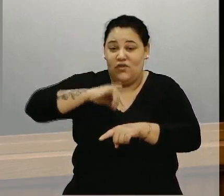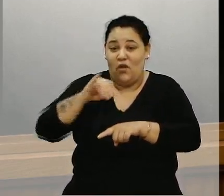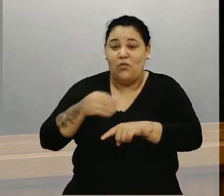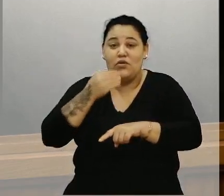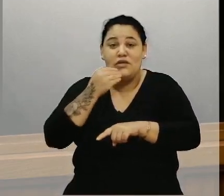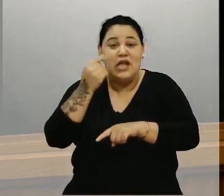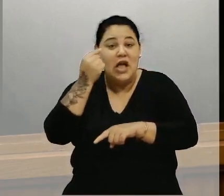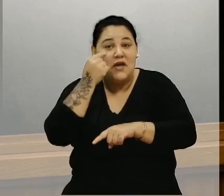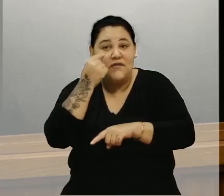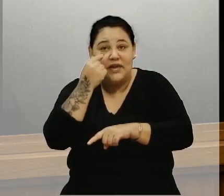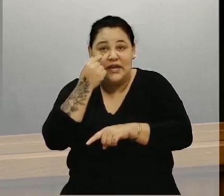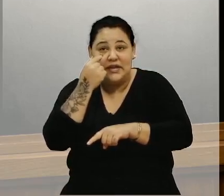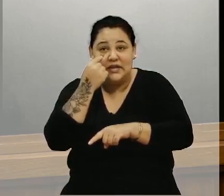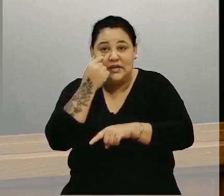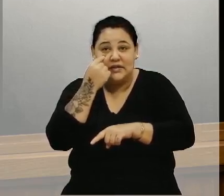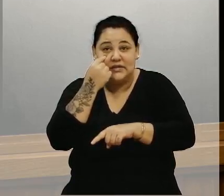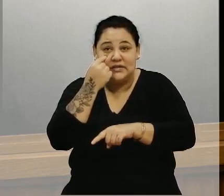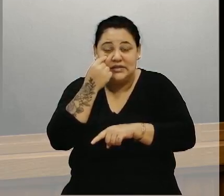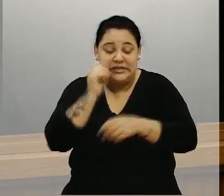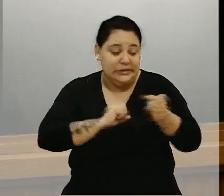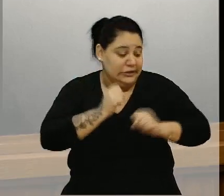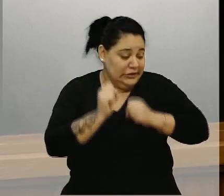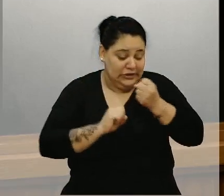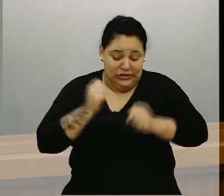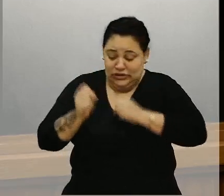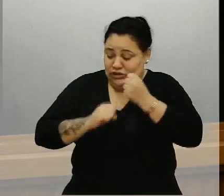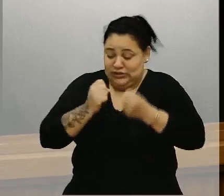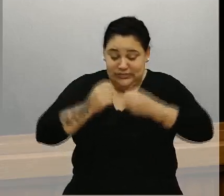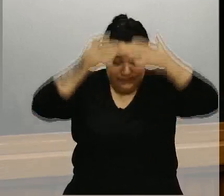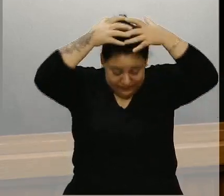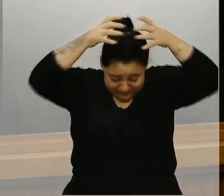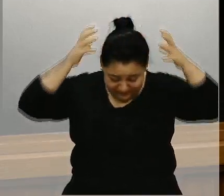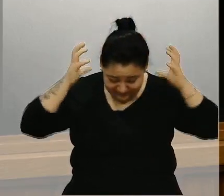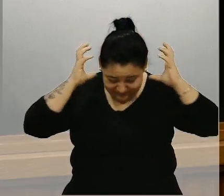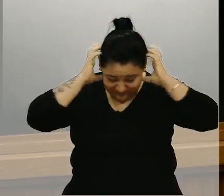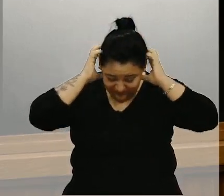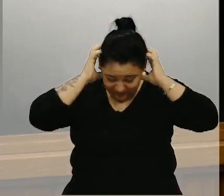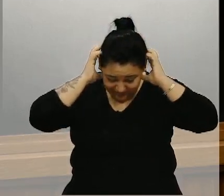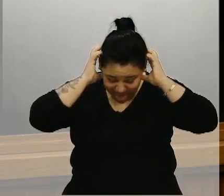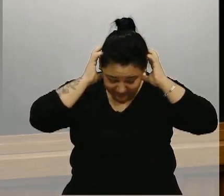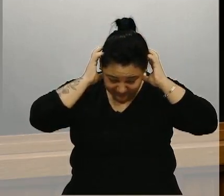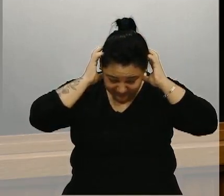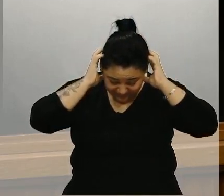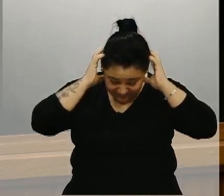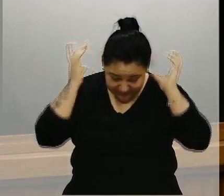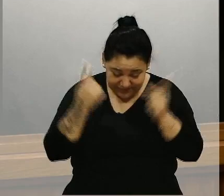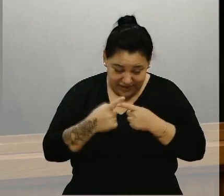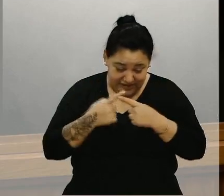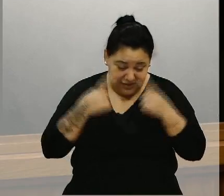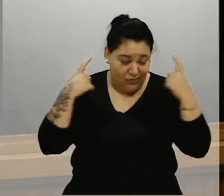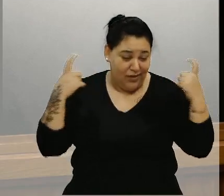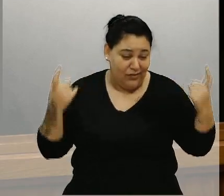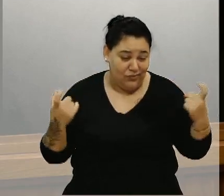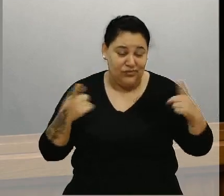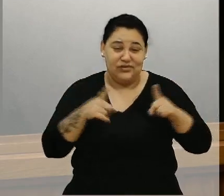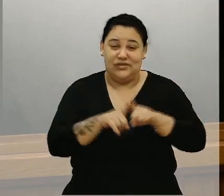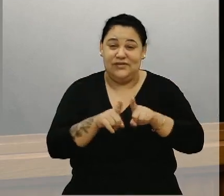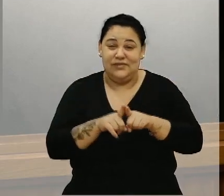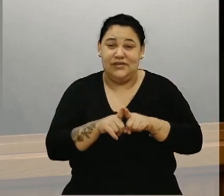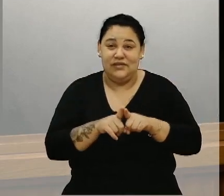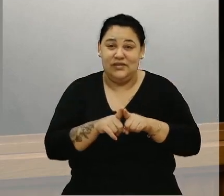né, circulando, impaciente, com fone de ouvido. Então, a equipe de saúde conseguiu